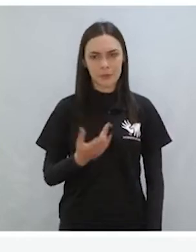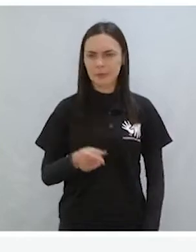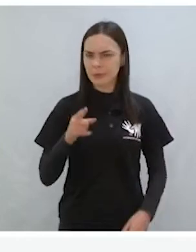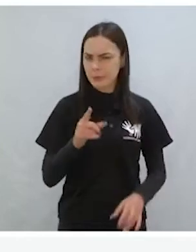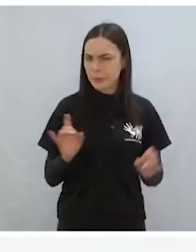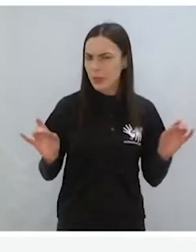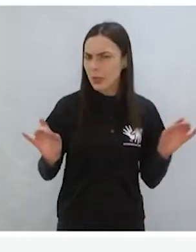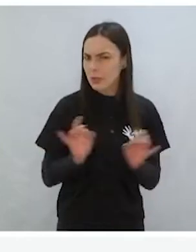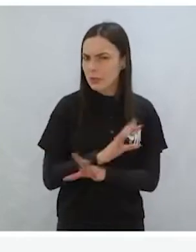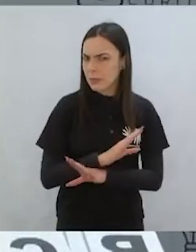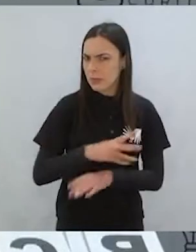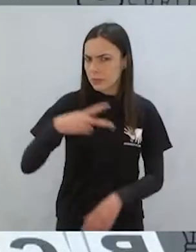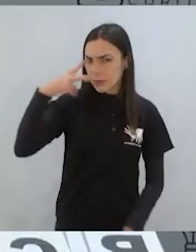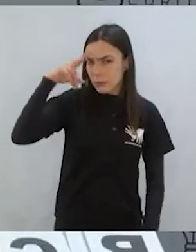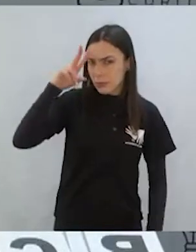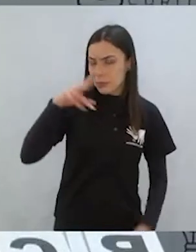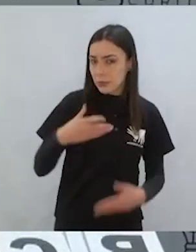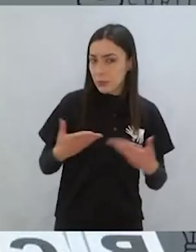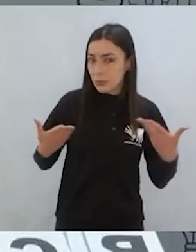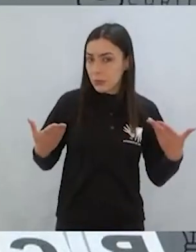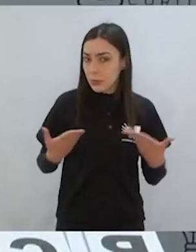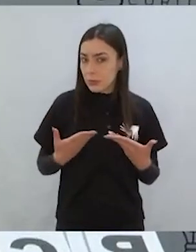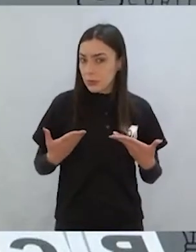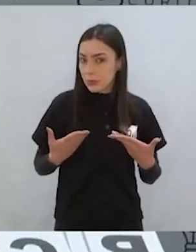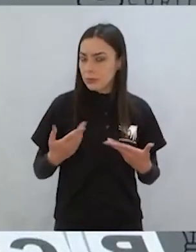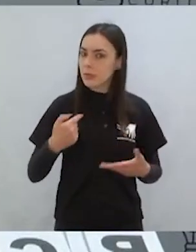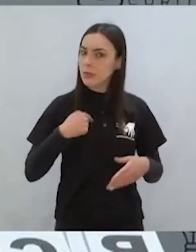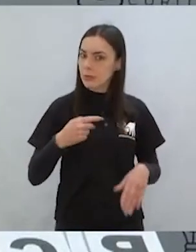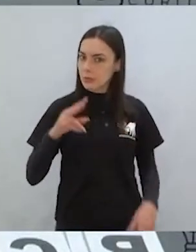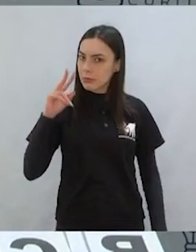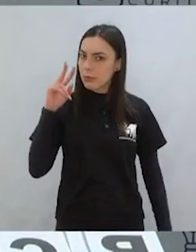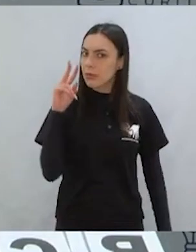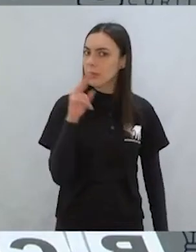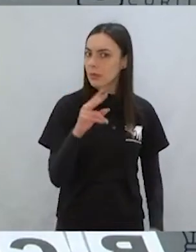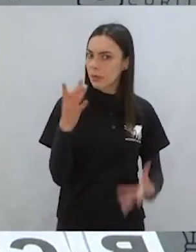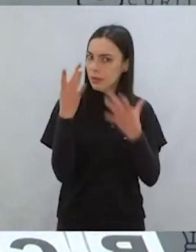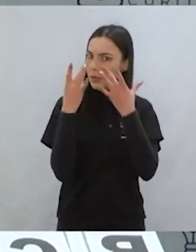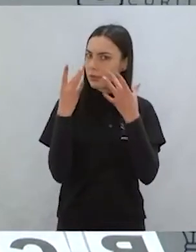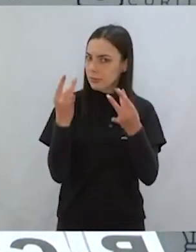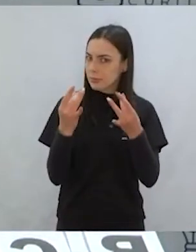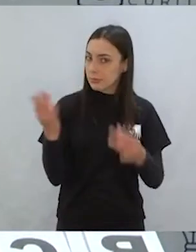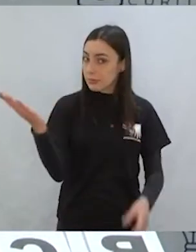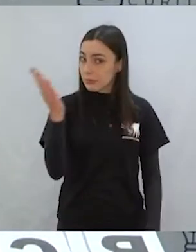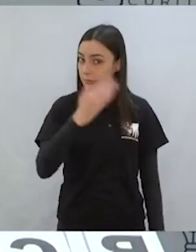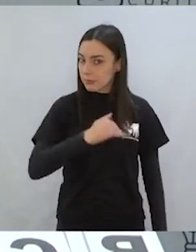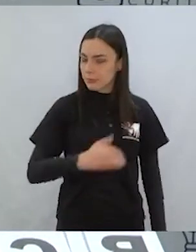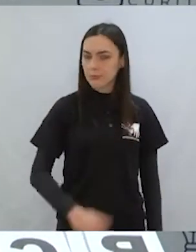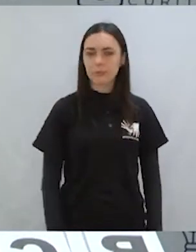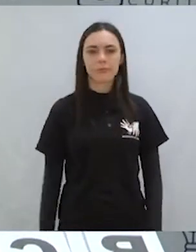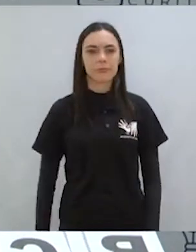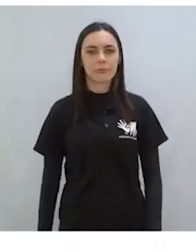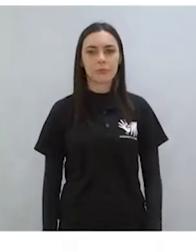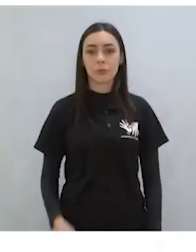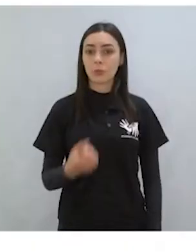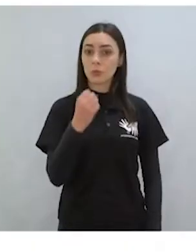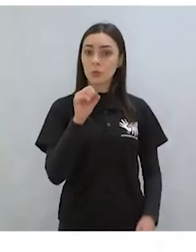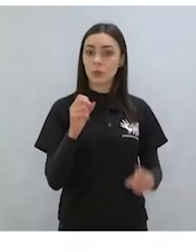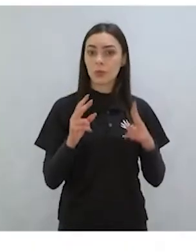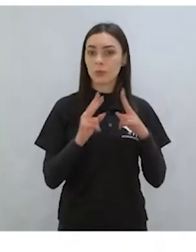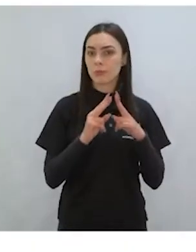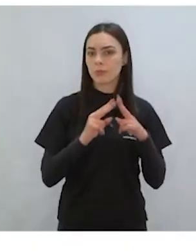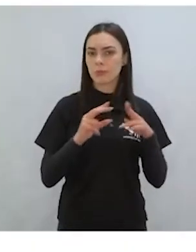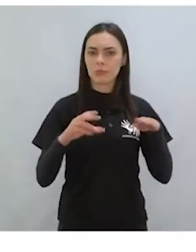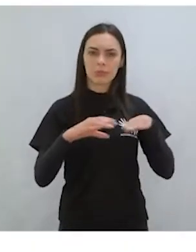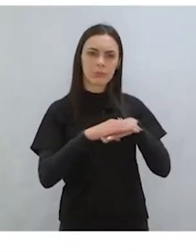Muito bem, estão preparados para a nossa história? Eu vou começar a ler. Preste bastante atenção. Vamos lá? Os